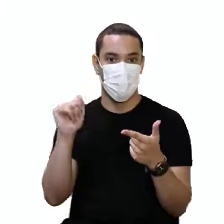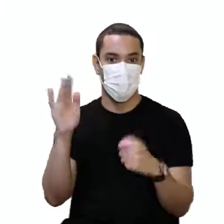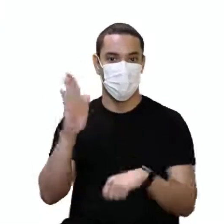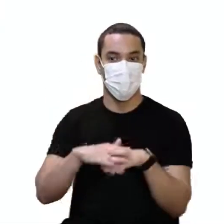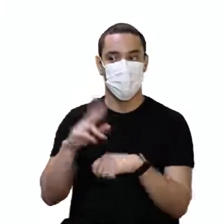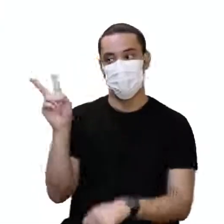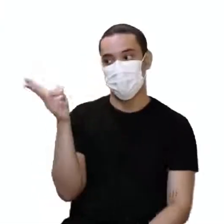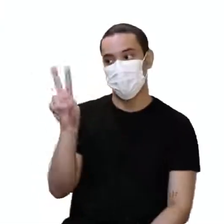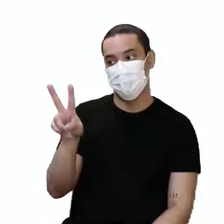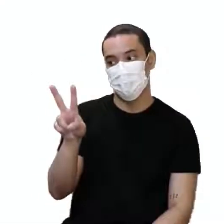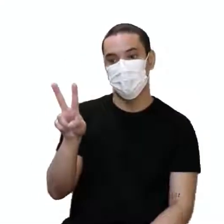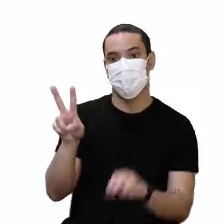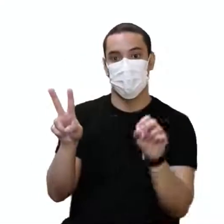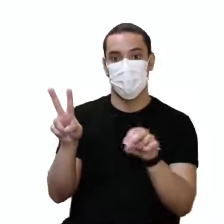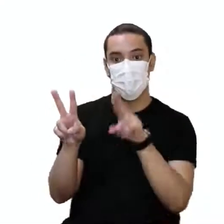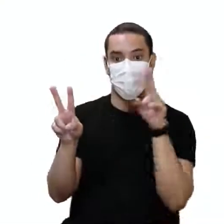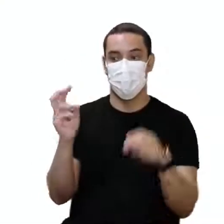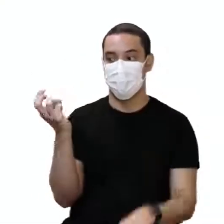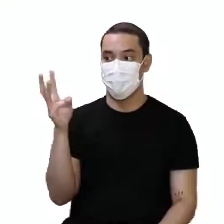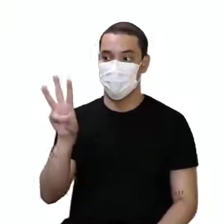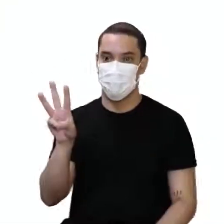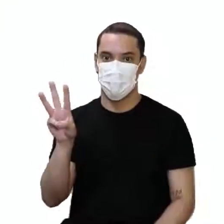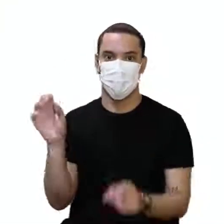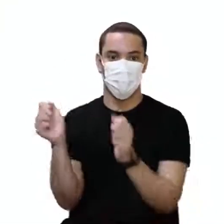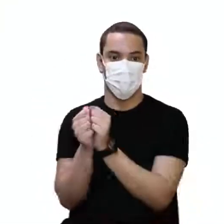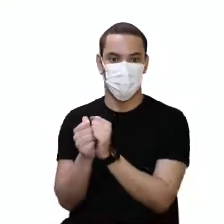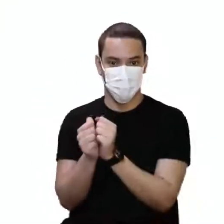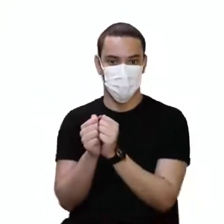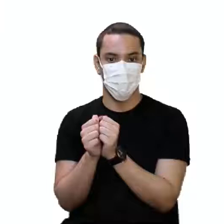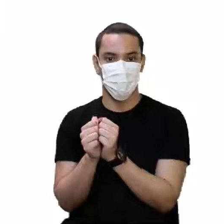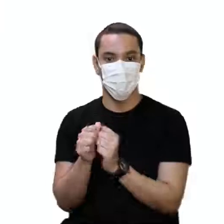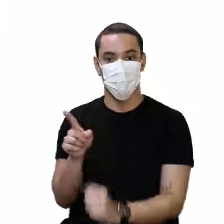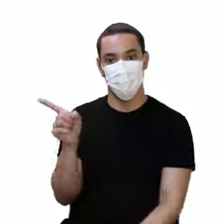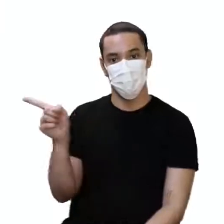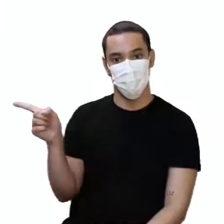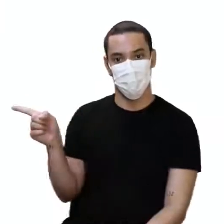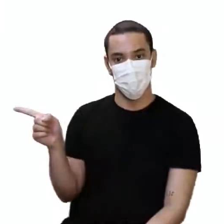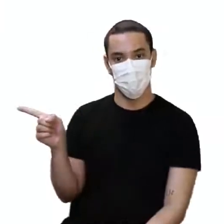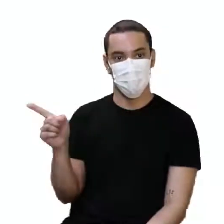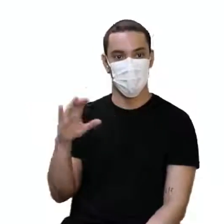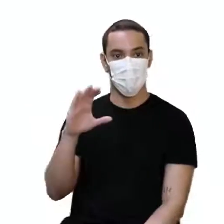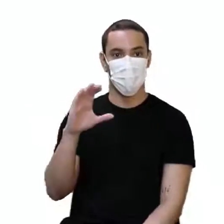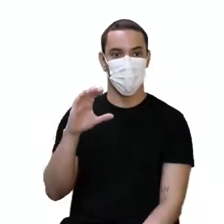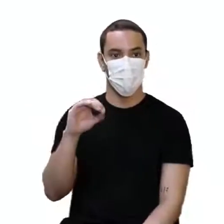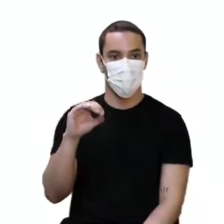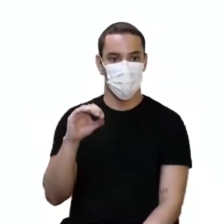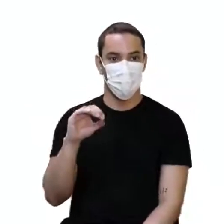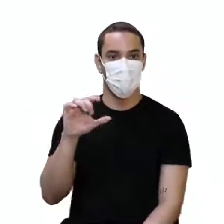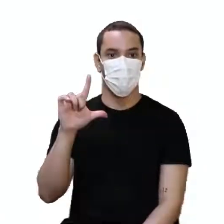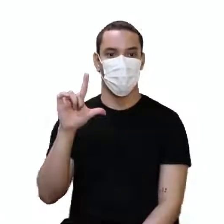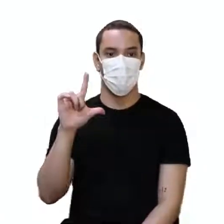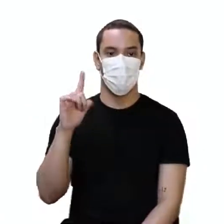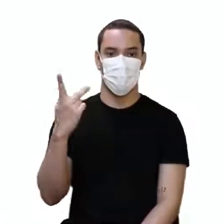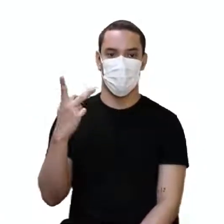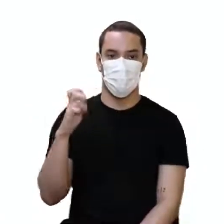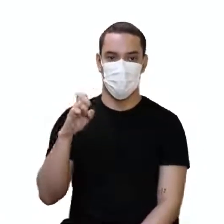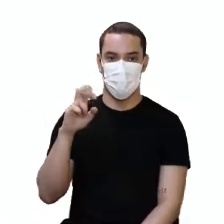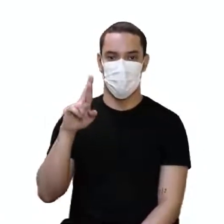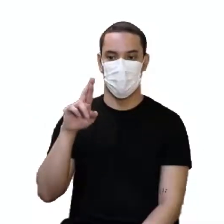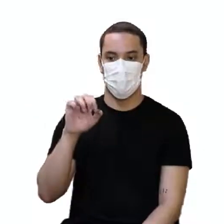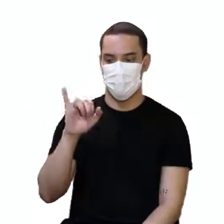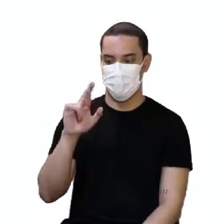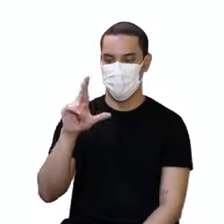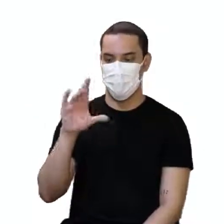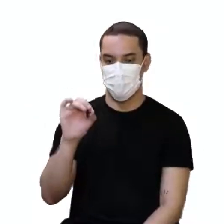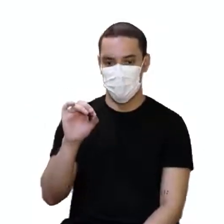dupla ou os trios quando estão os filhotes, enfim, tá? E aqui a gente tem o colhereiro, tá? Esse